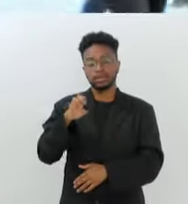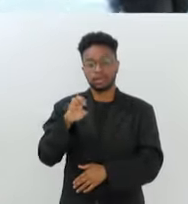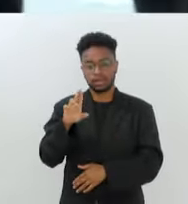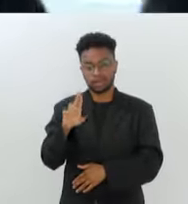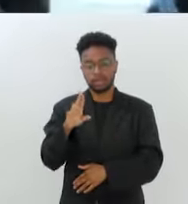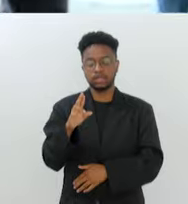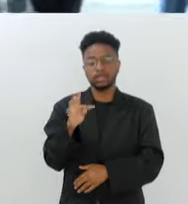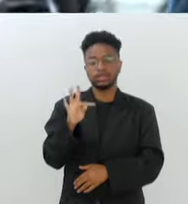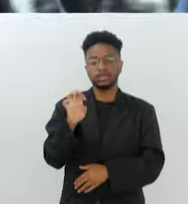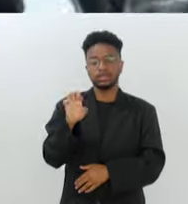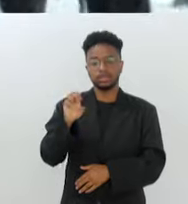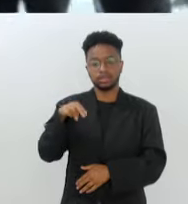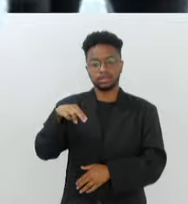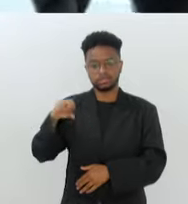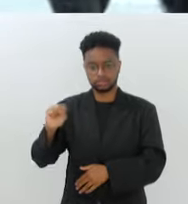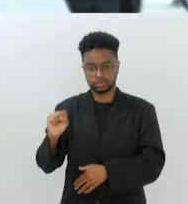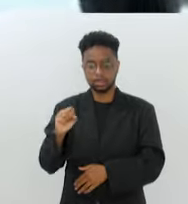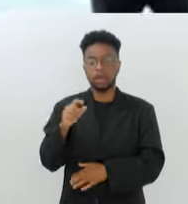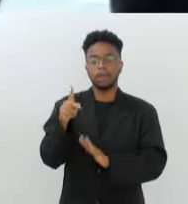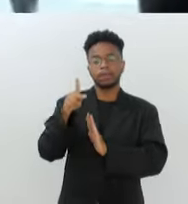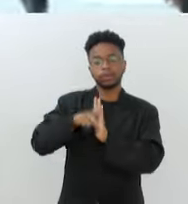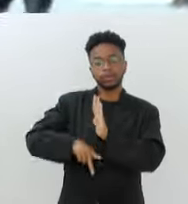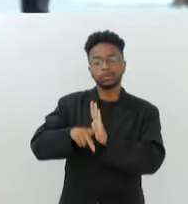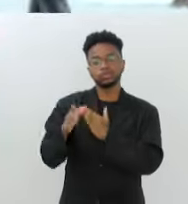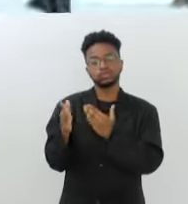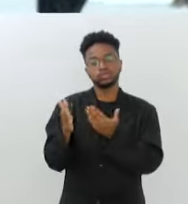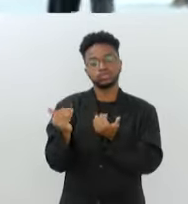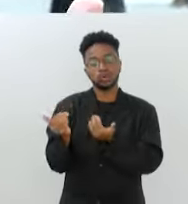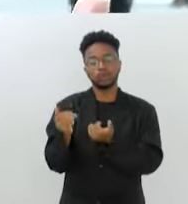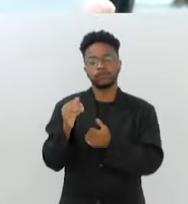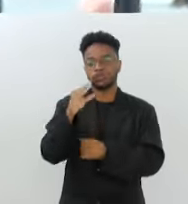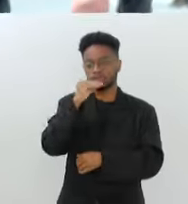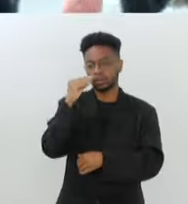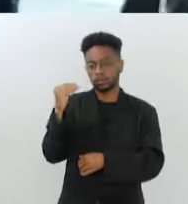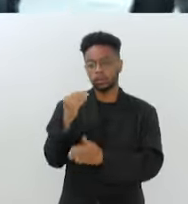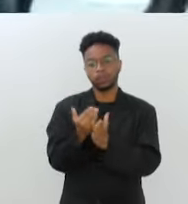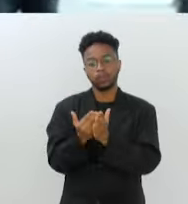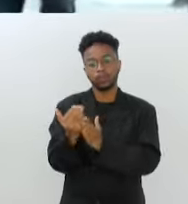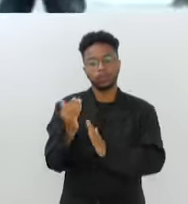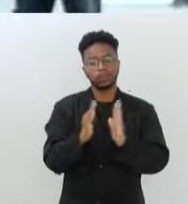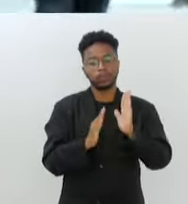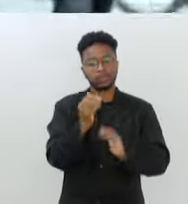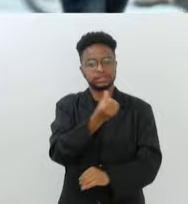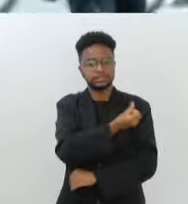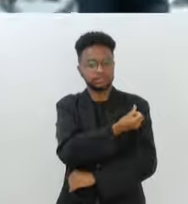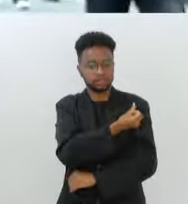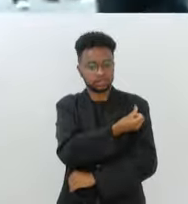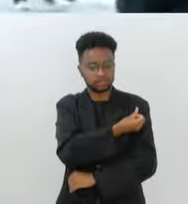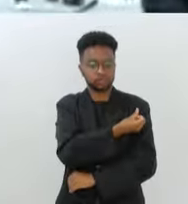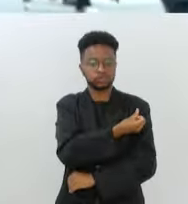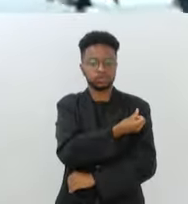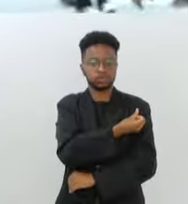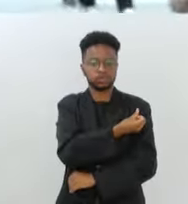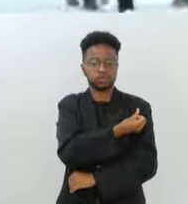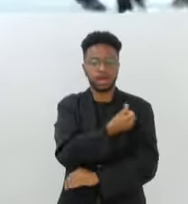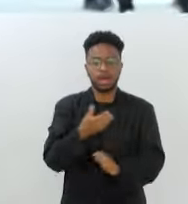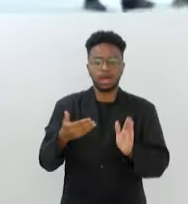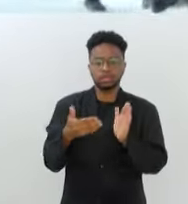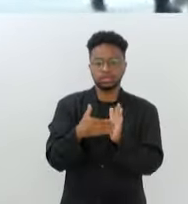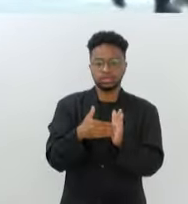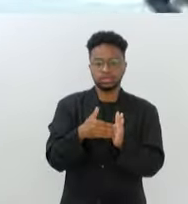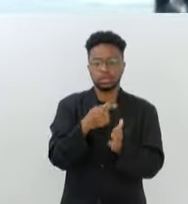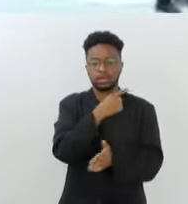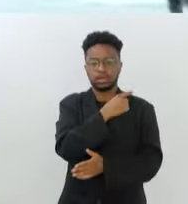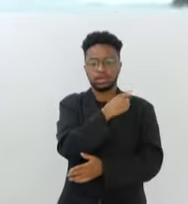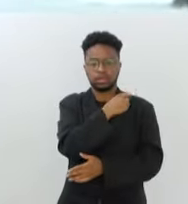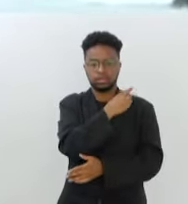para jovens, um projeto para adolescentes que vai desde o sexto ano do Fundamental 2 até o